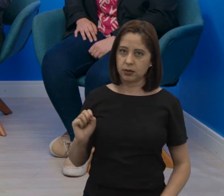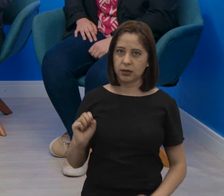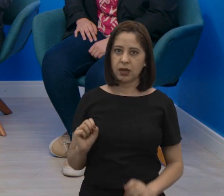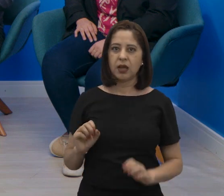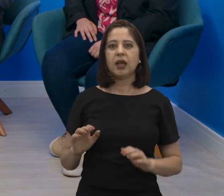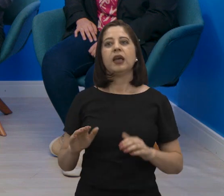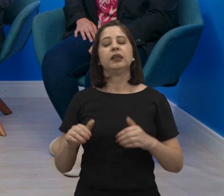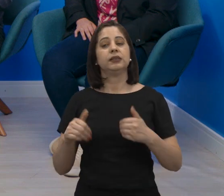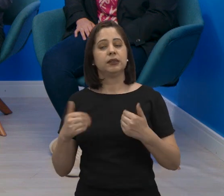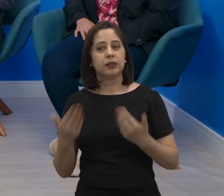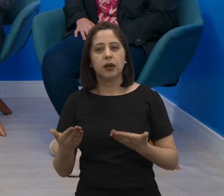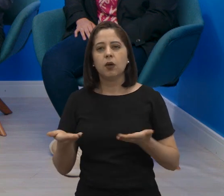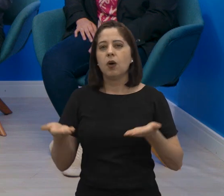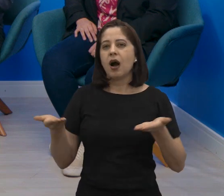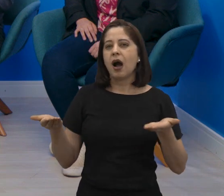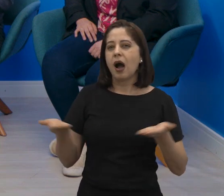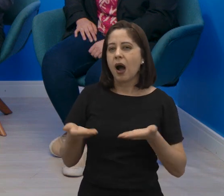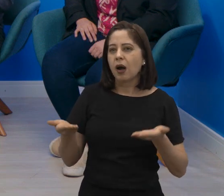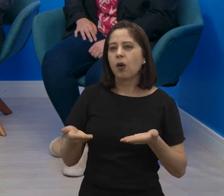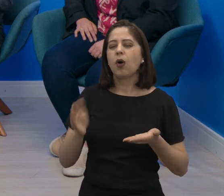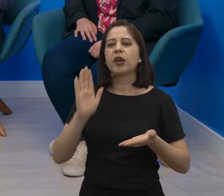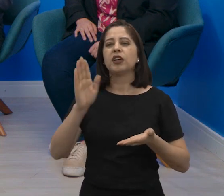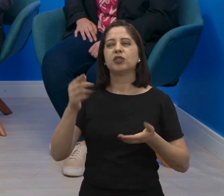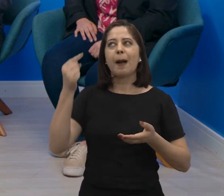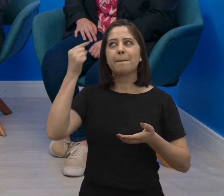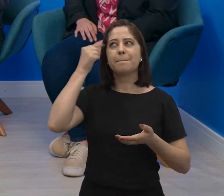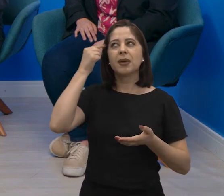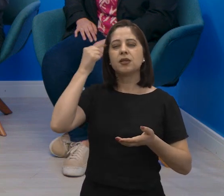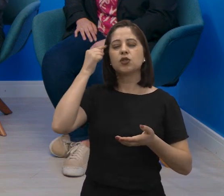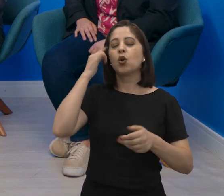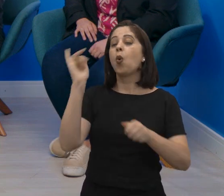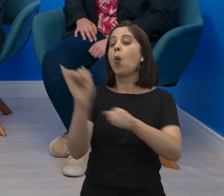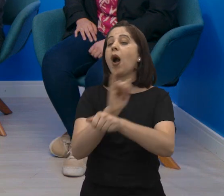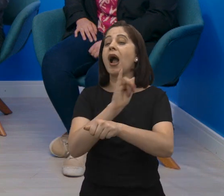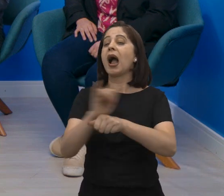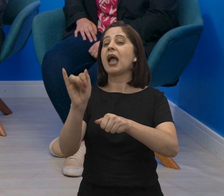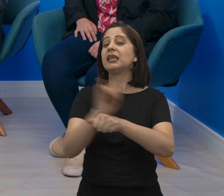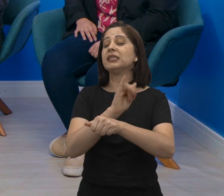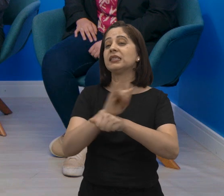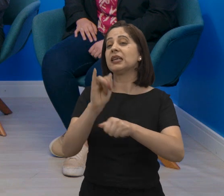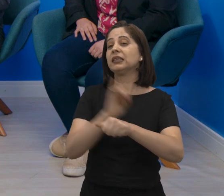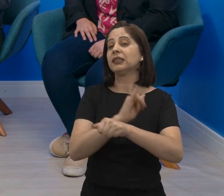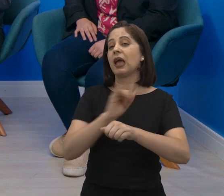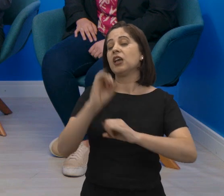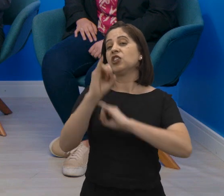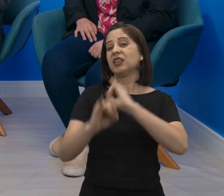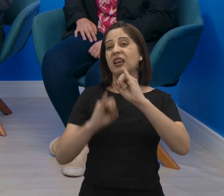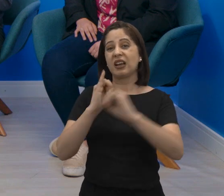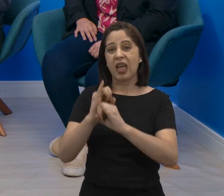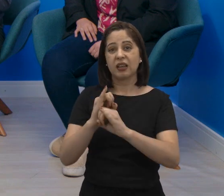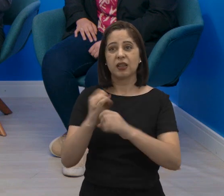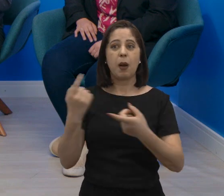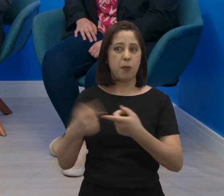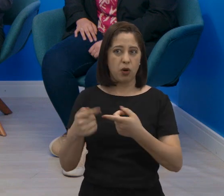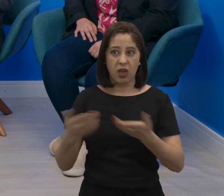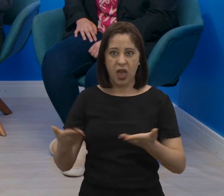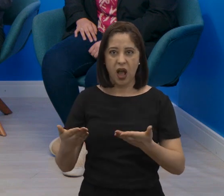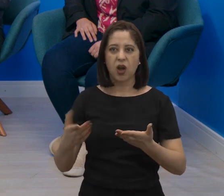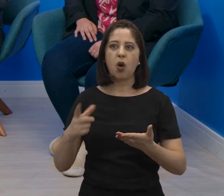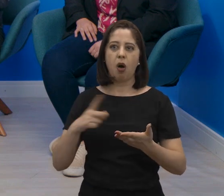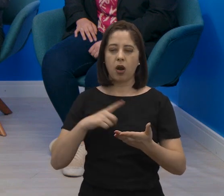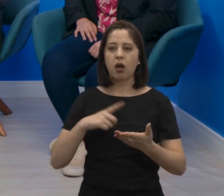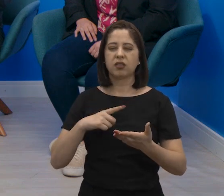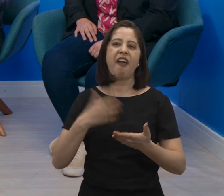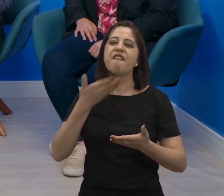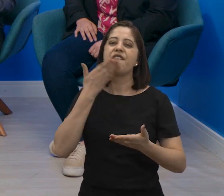algo parecido, pensado justamente para a internet, nesse mesmo modelo, justamente por causa dessa questão de hoje